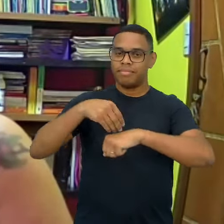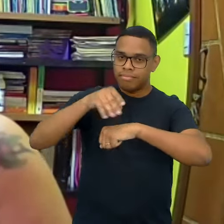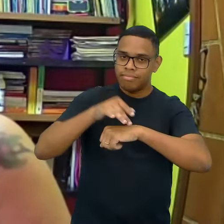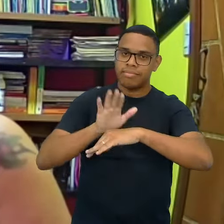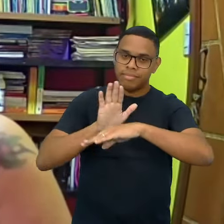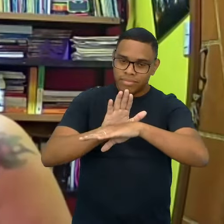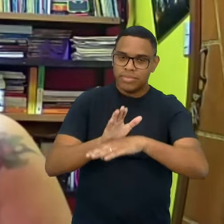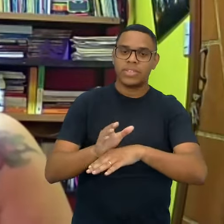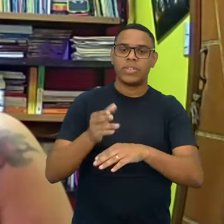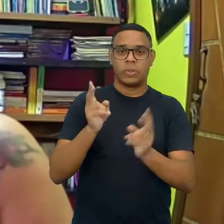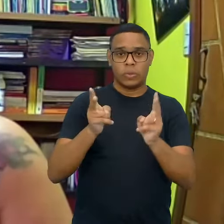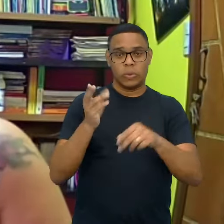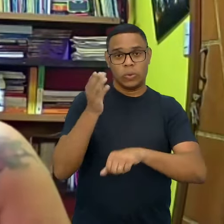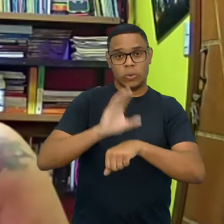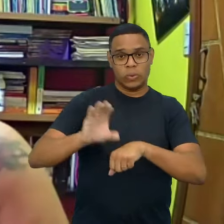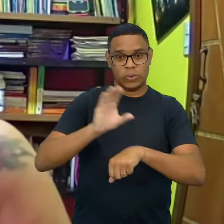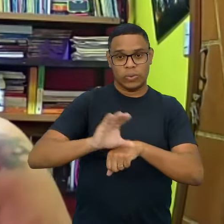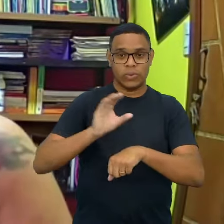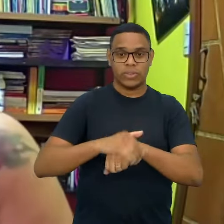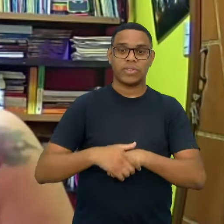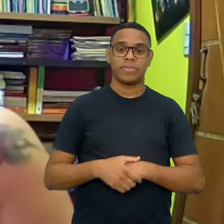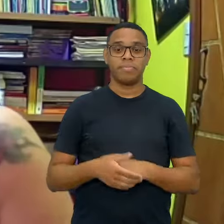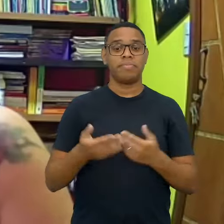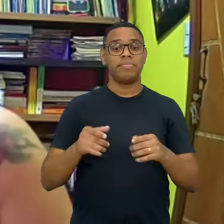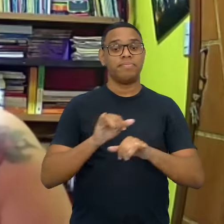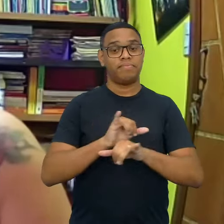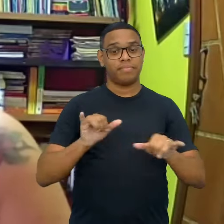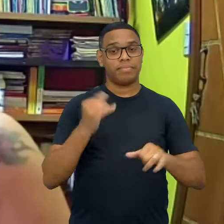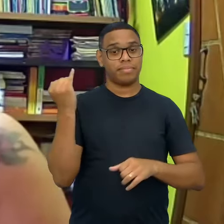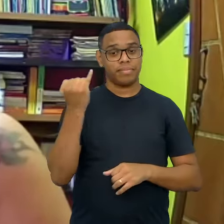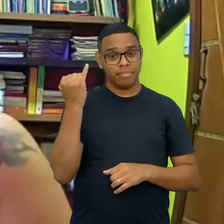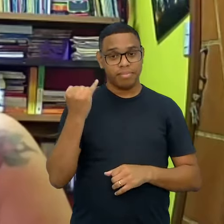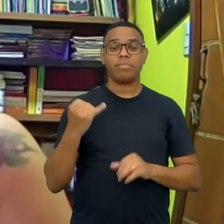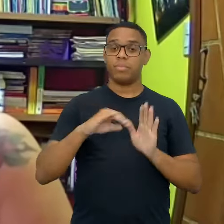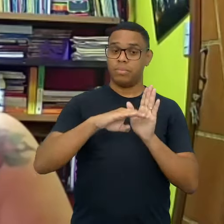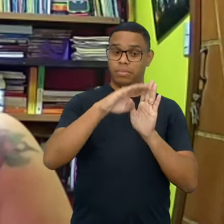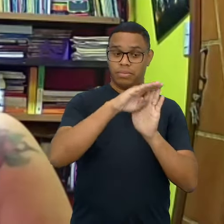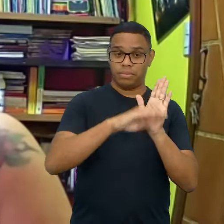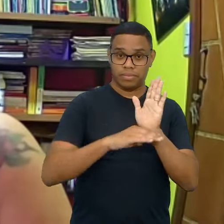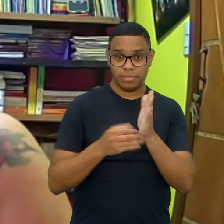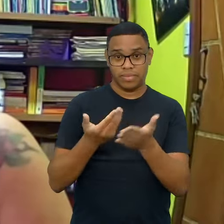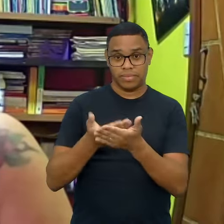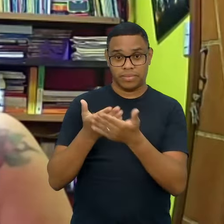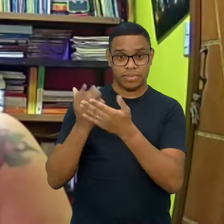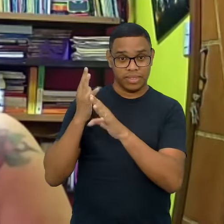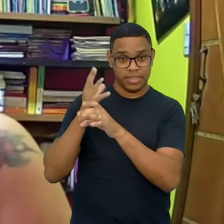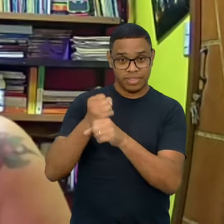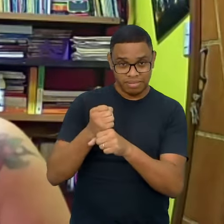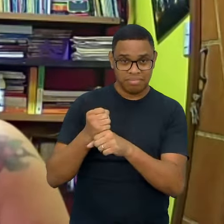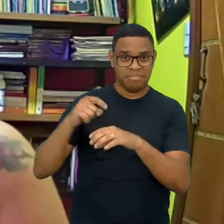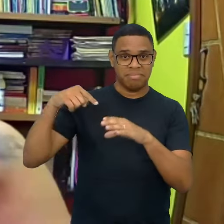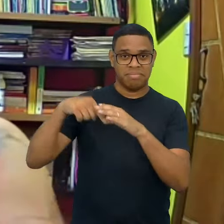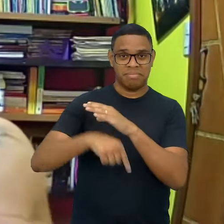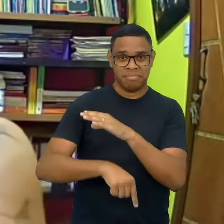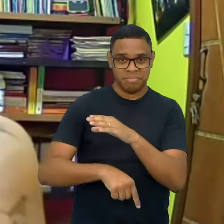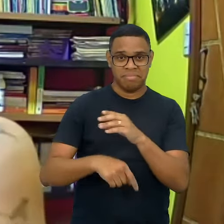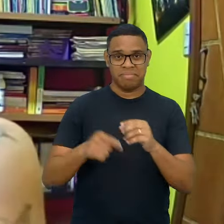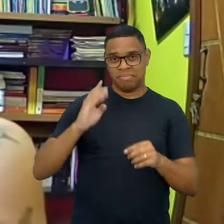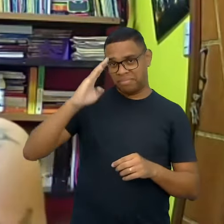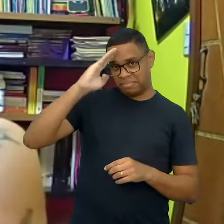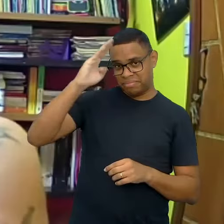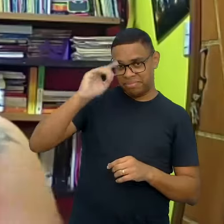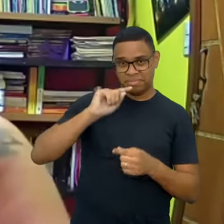uma formação continuada. Vale ressaltar, né, que o programa de recuperação e aprofundamento, ele tem como seu